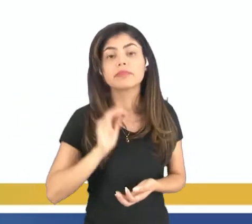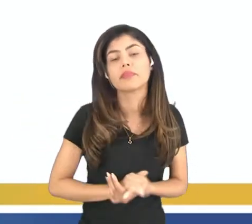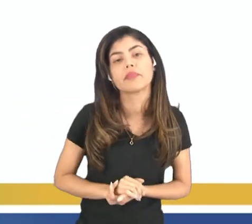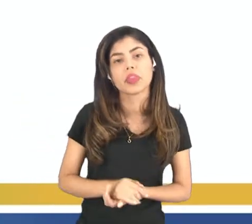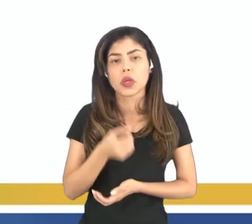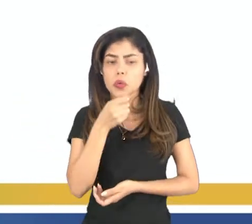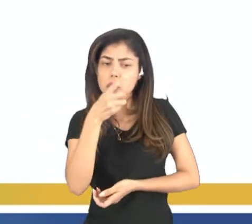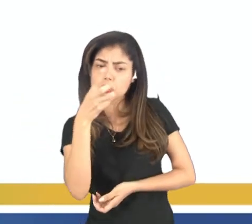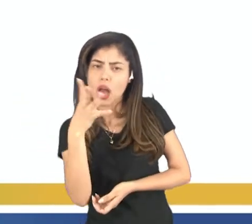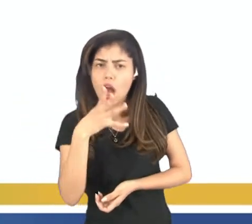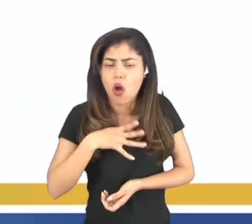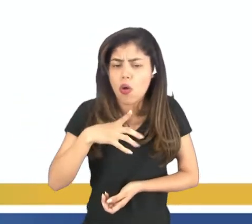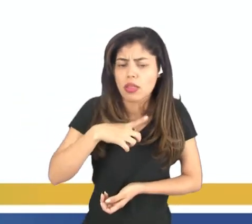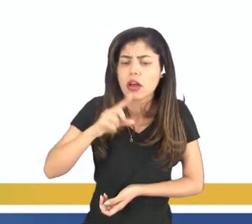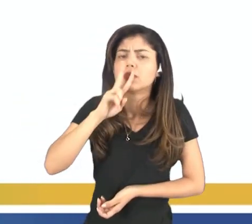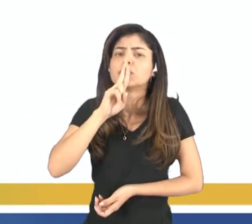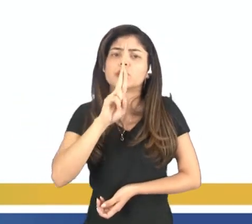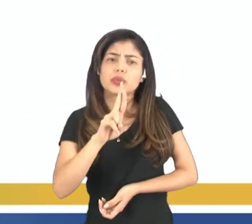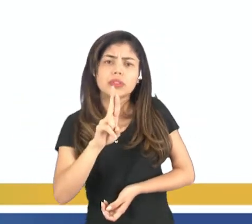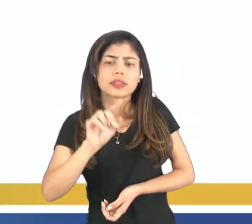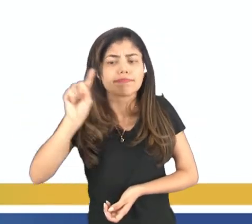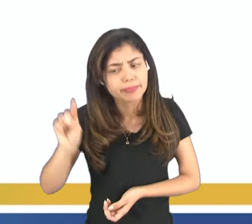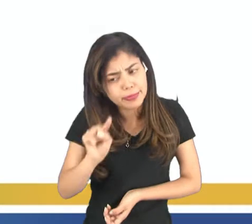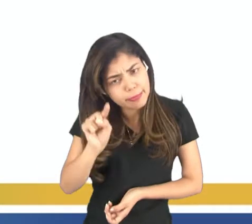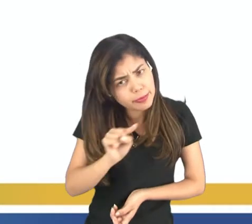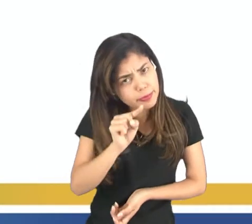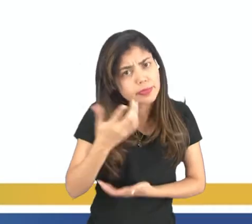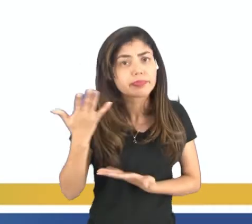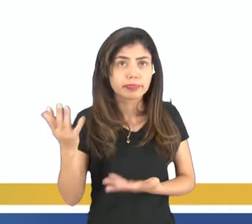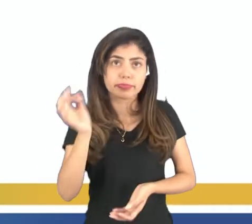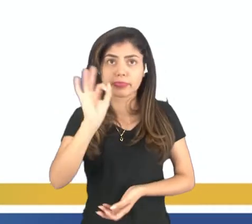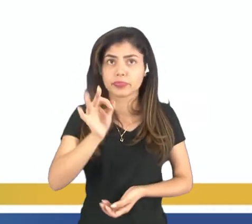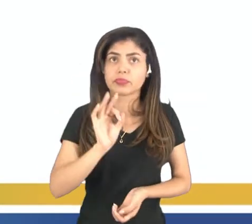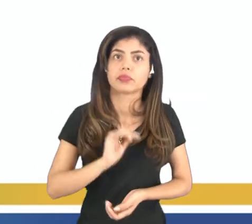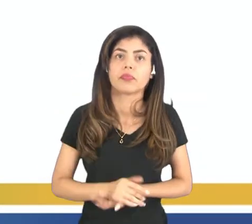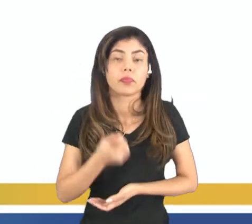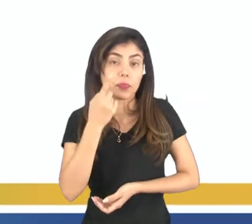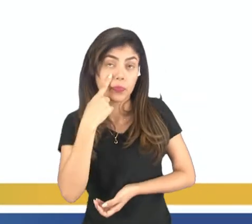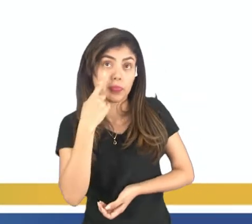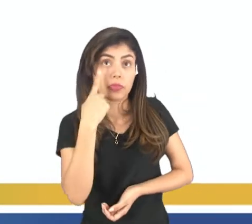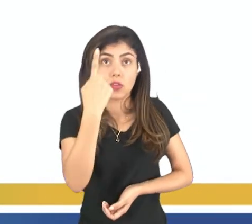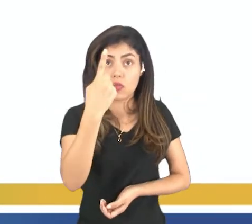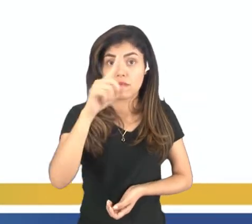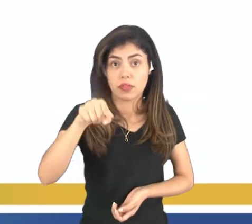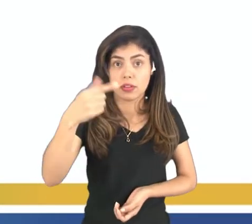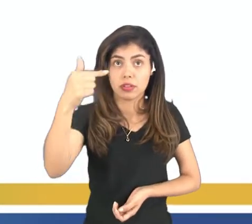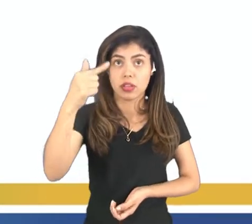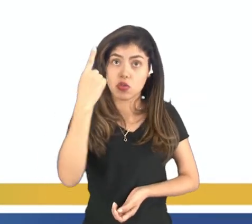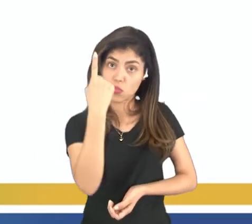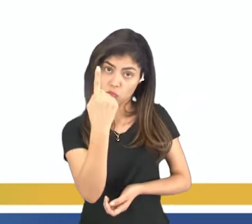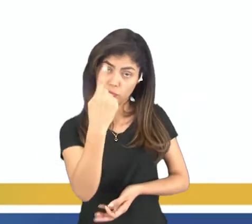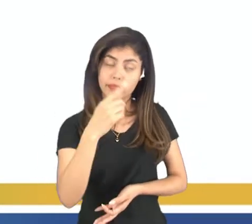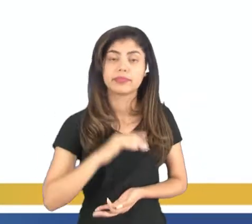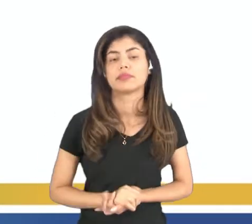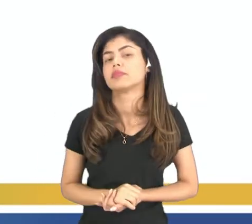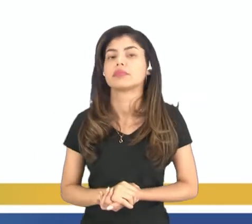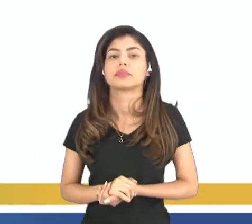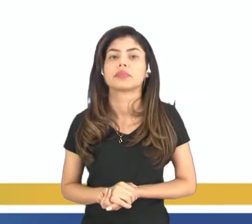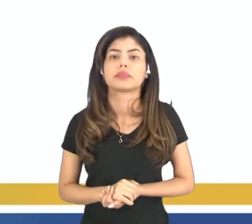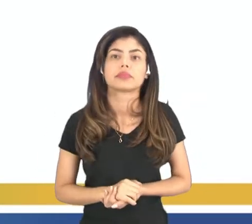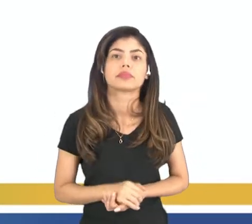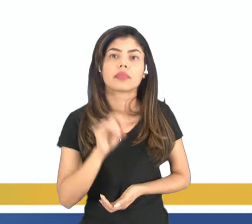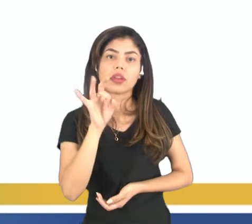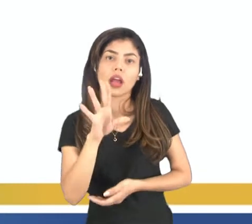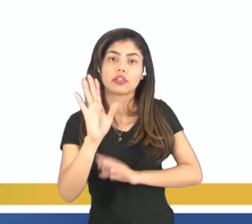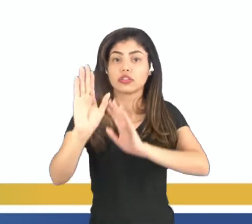mas vamos contar lá no resultado essas casas decimais certo Observe é 1,7 tem uma casa decimal ou seja